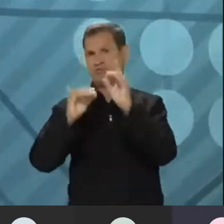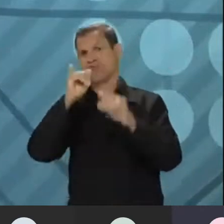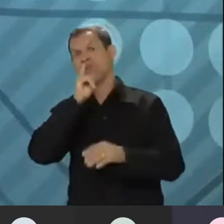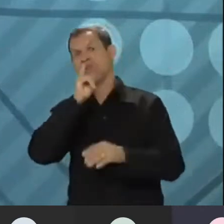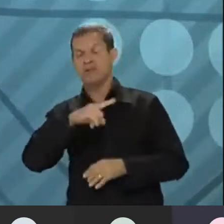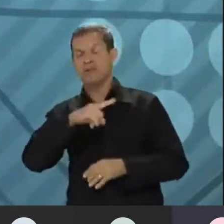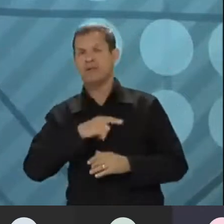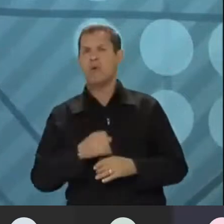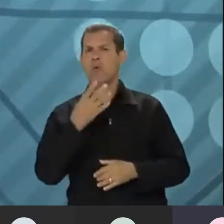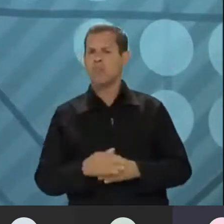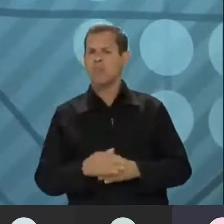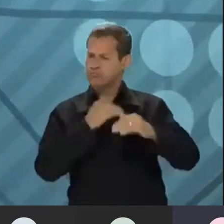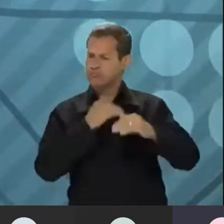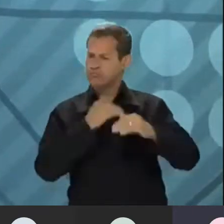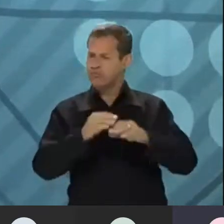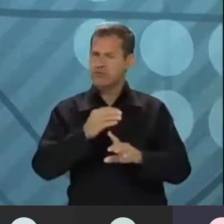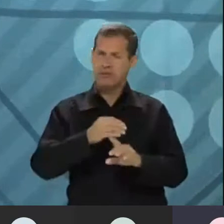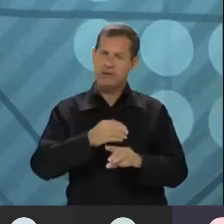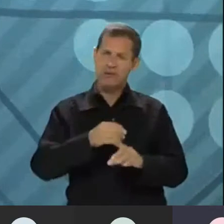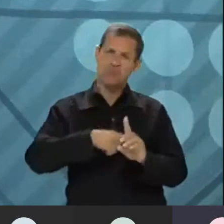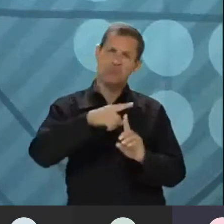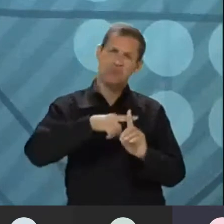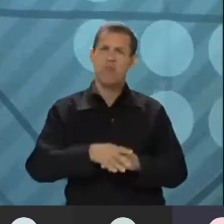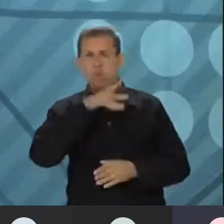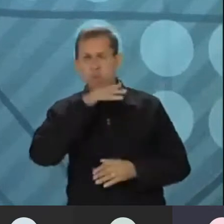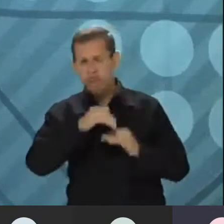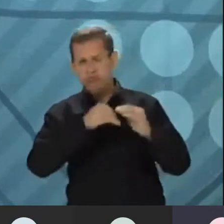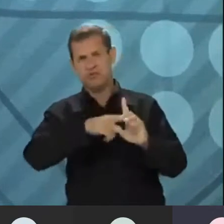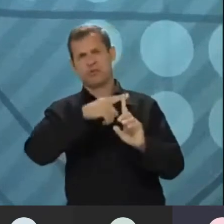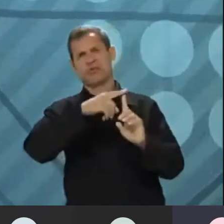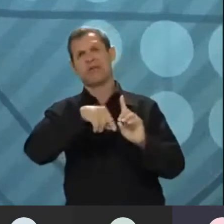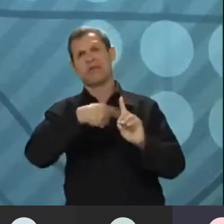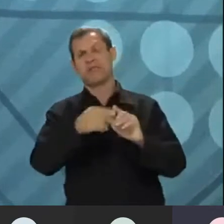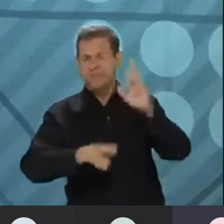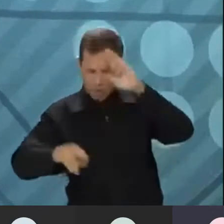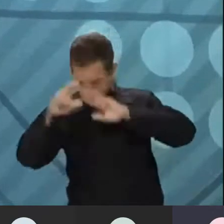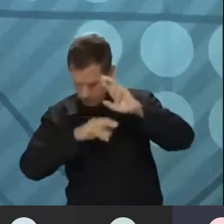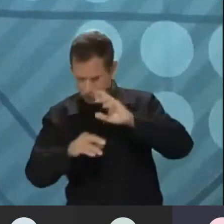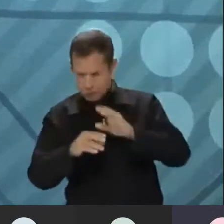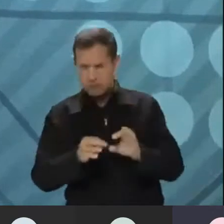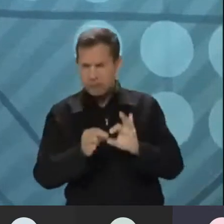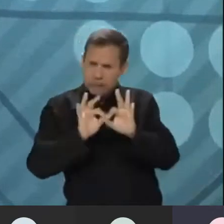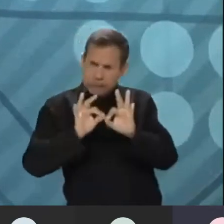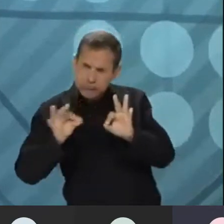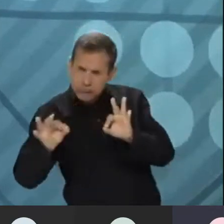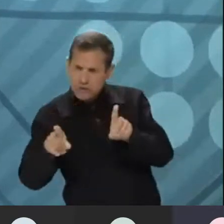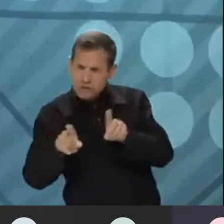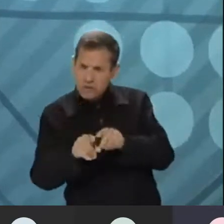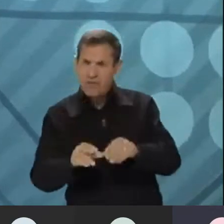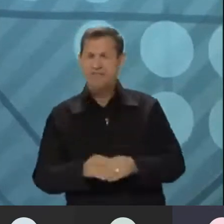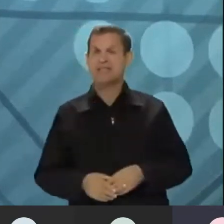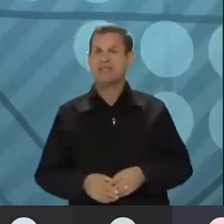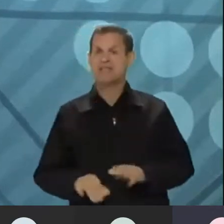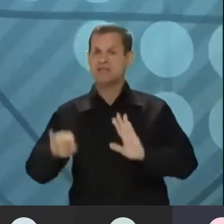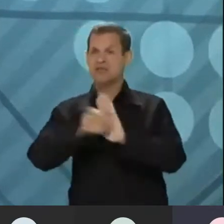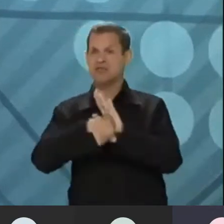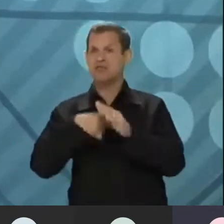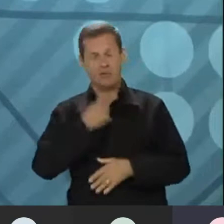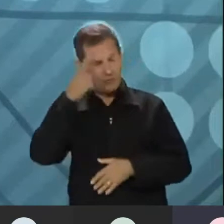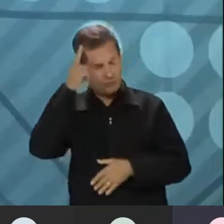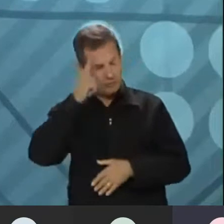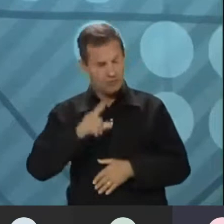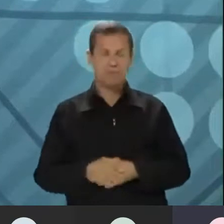por exemplo, ela tem um bom desempenho térmico ou um mau desempenho térmico a partir de análises, de medições e de resultados que a